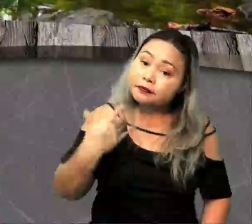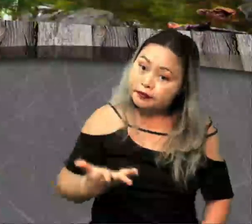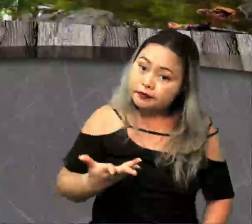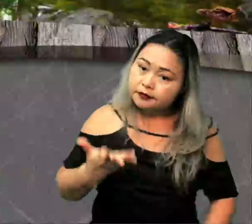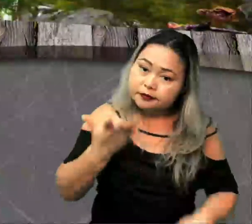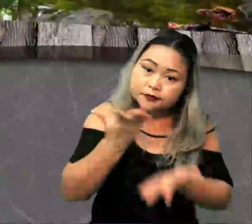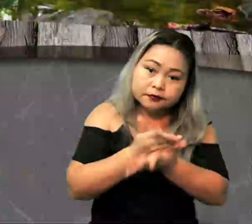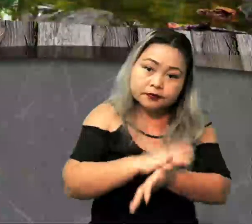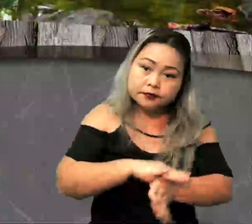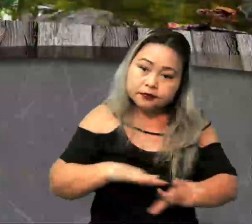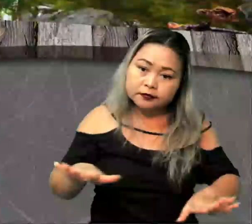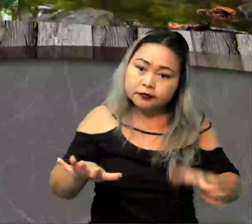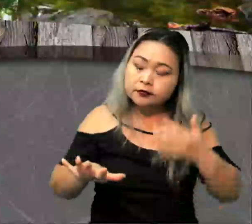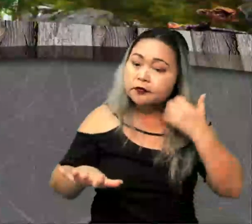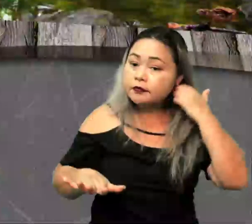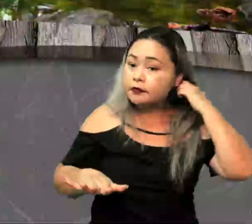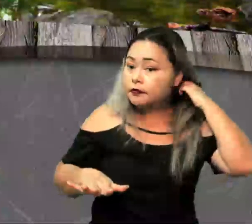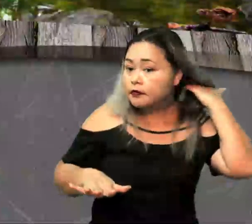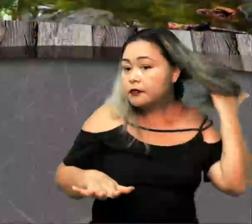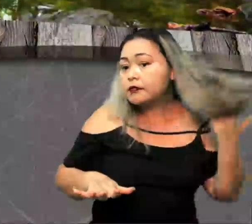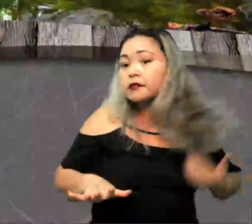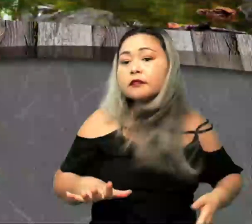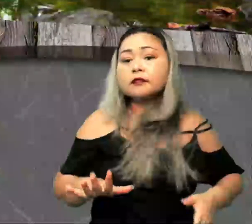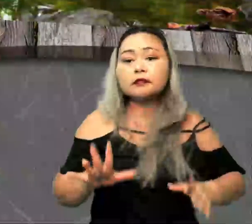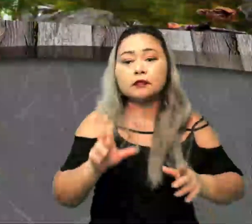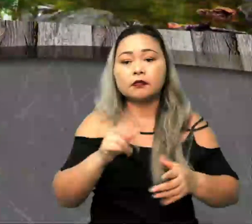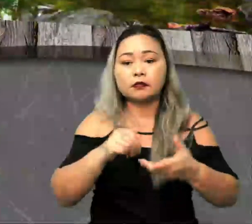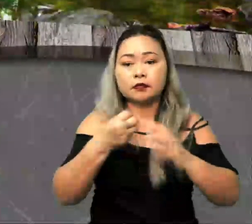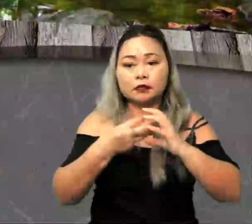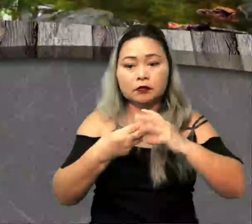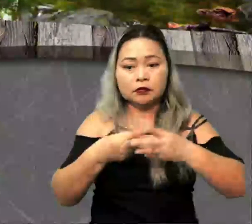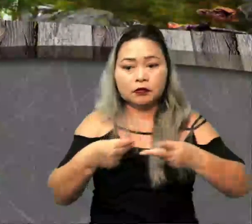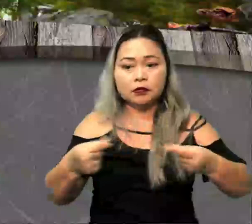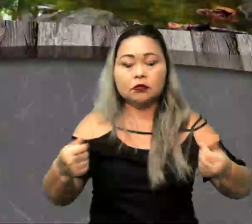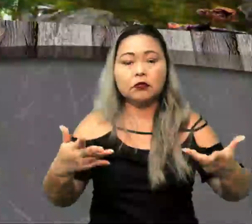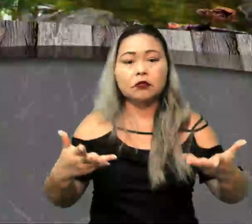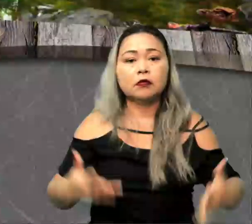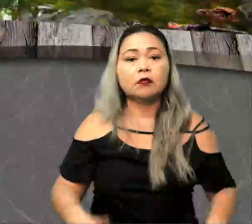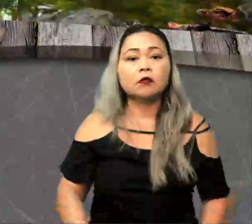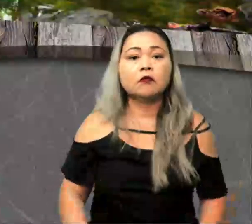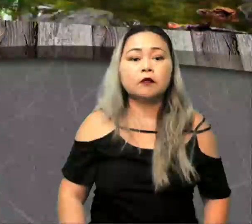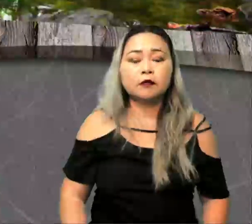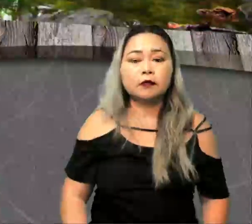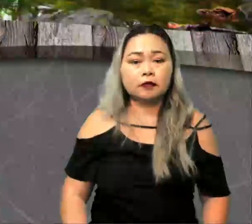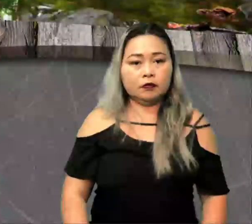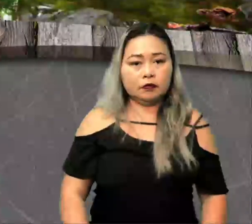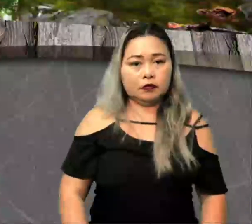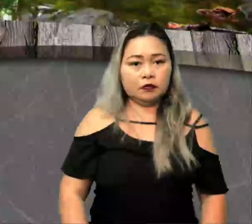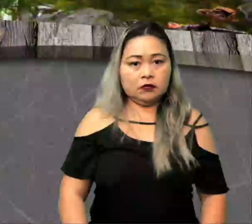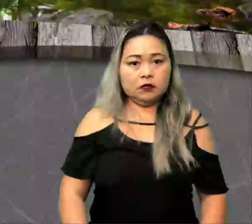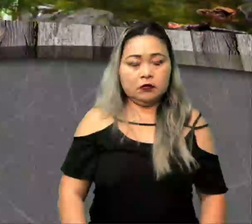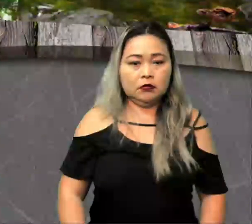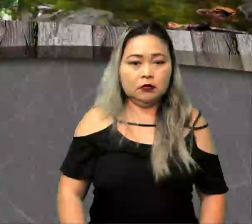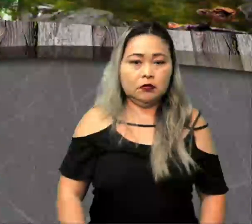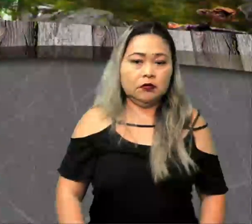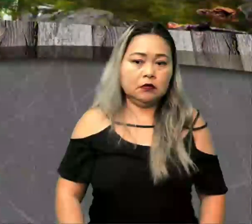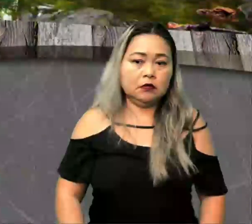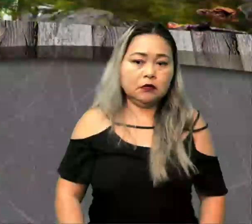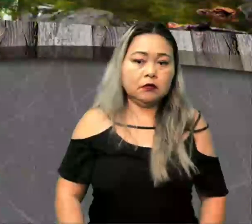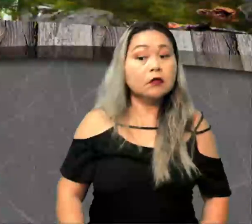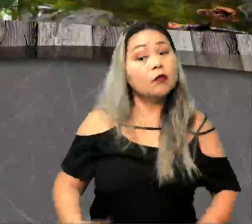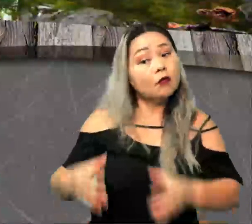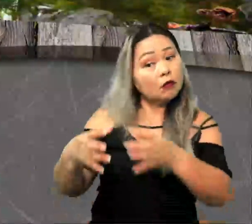ser destruída, né? Chamamos de autofagia, né? Enfim. Mas esses